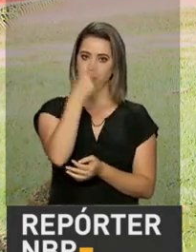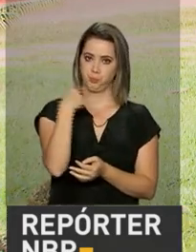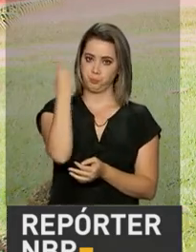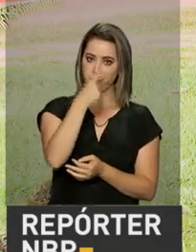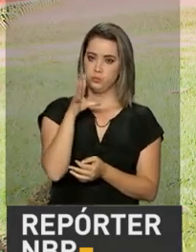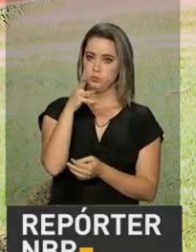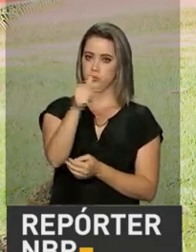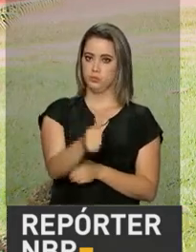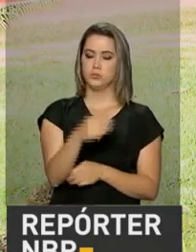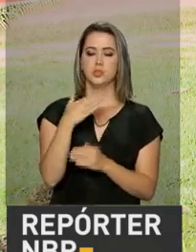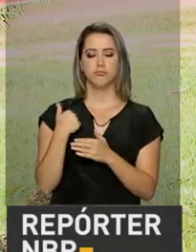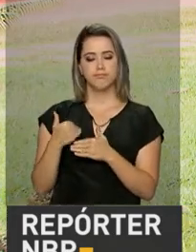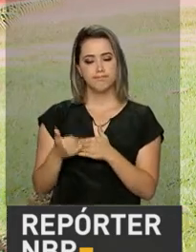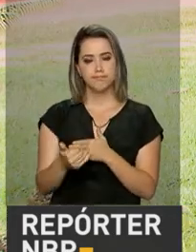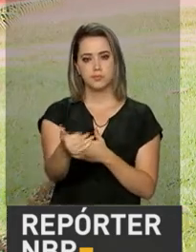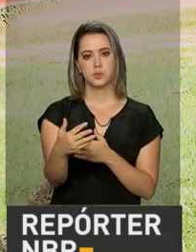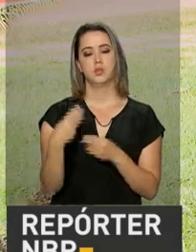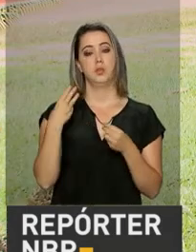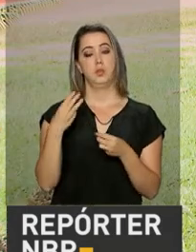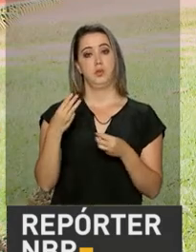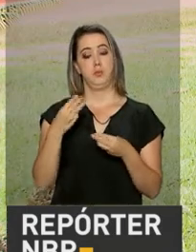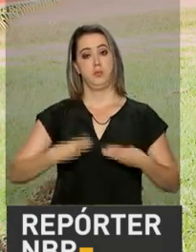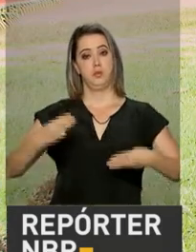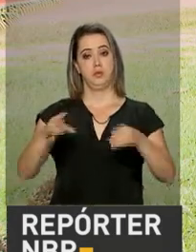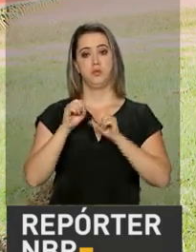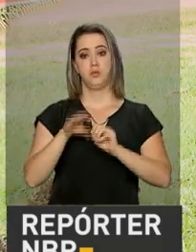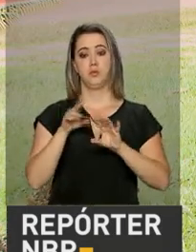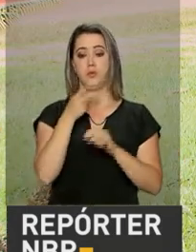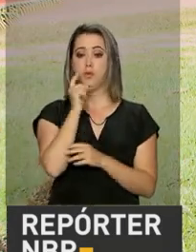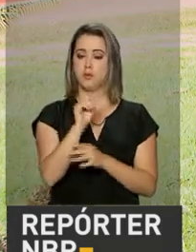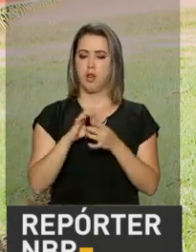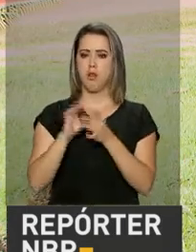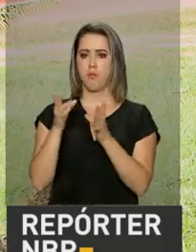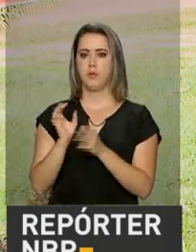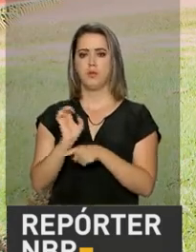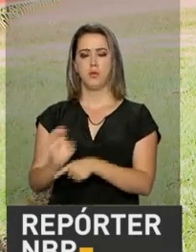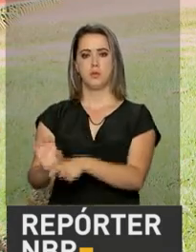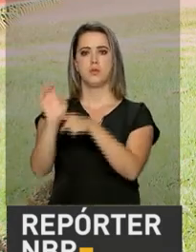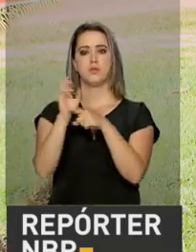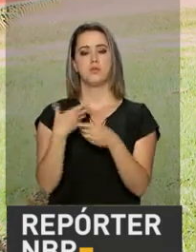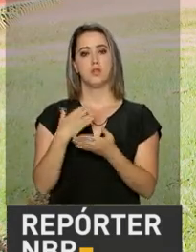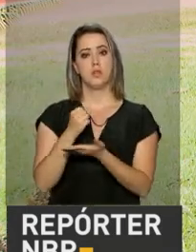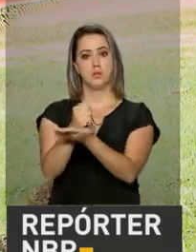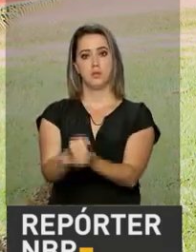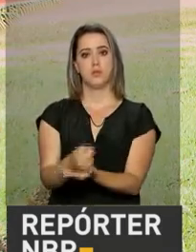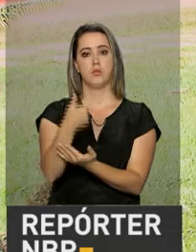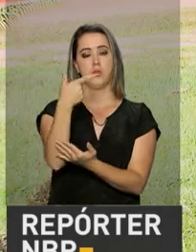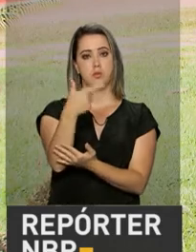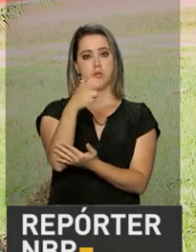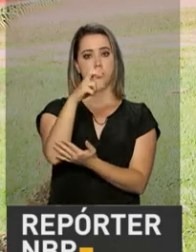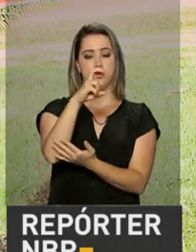integral nos próximos anos. É que o Ministério da Educação autorizou que os estados ofereçam 257 mil